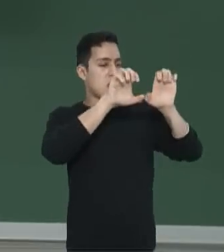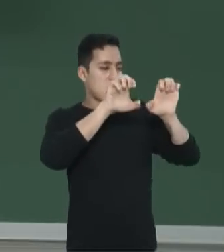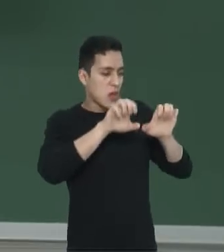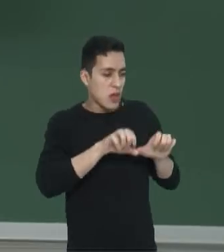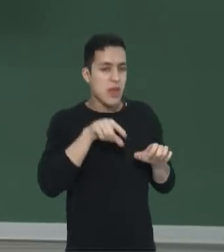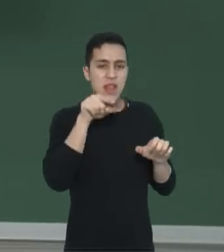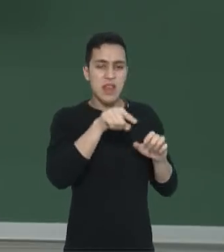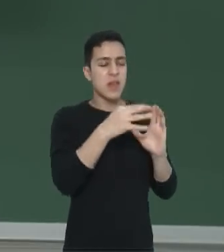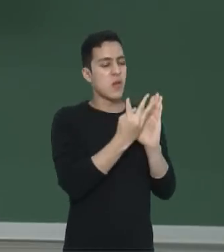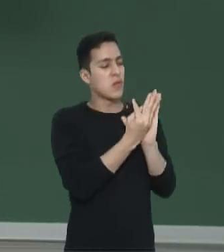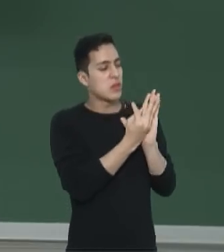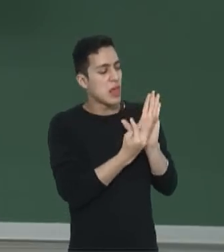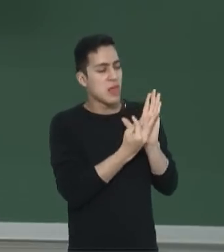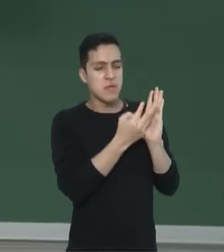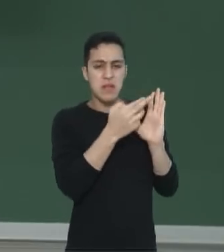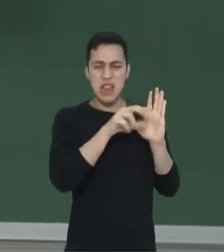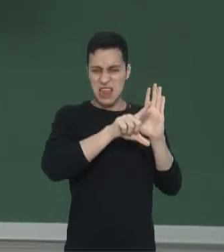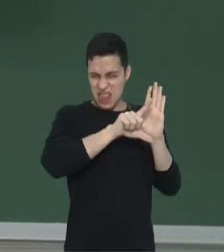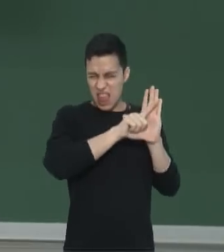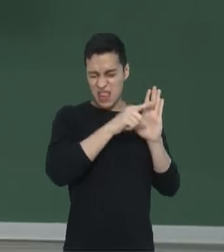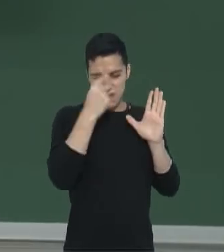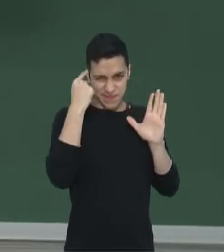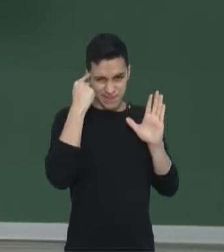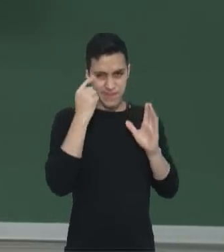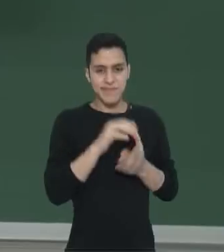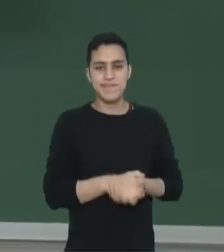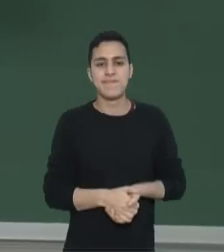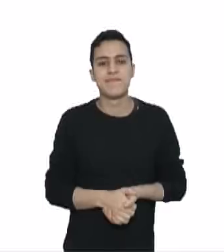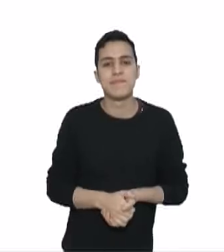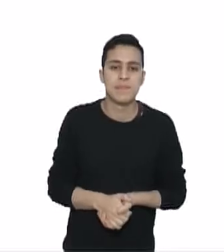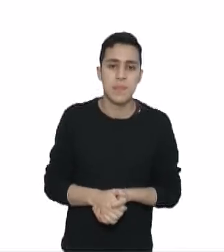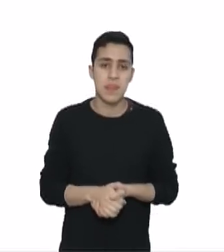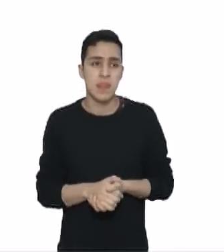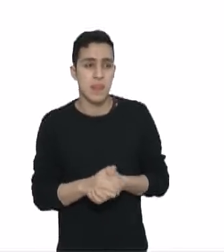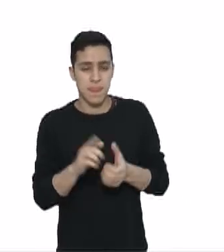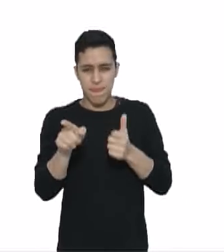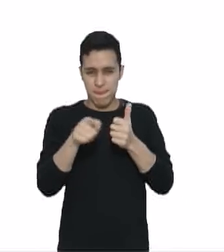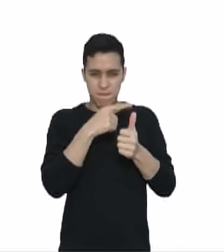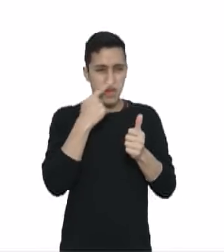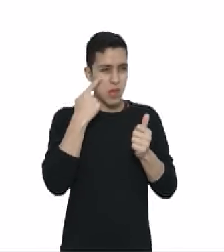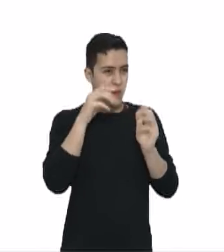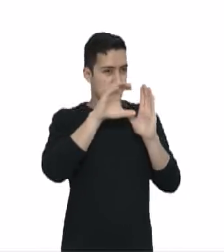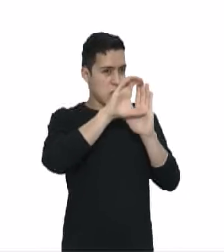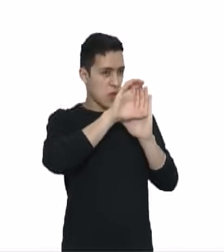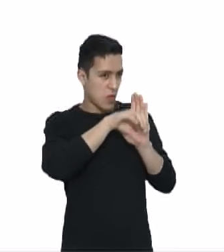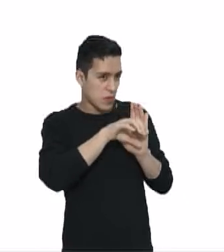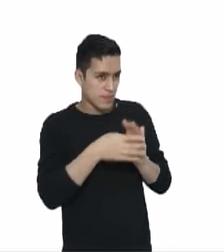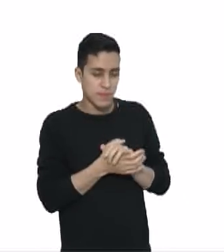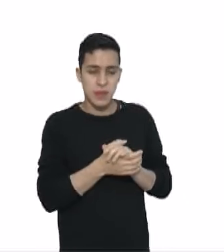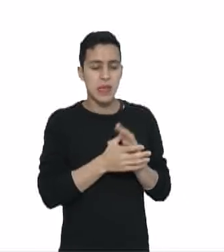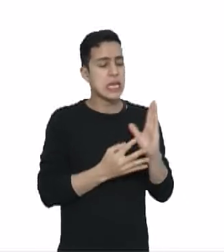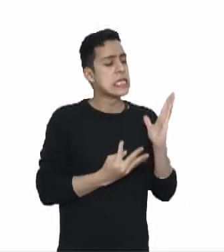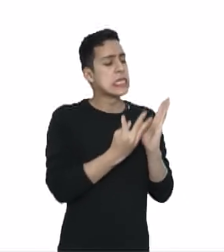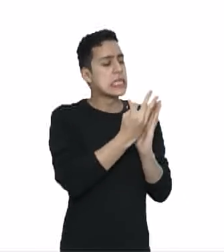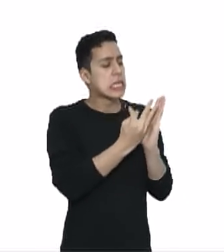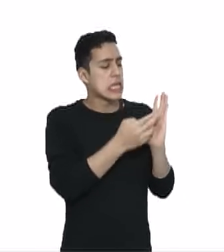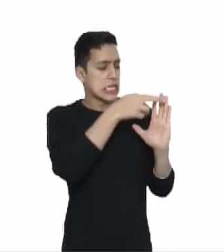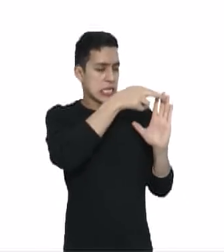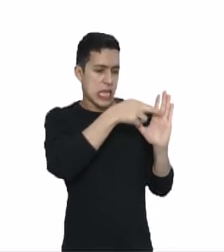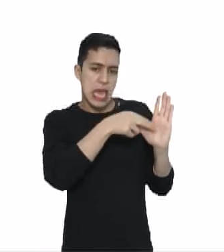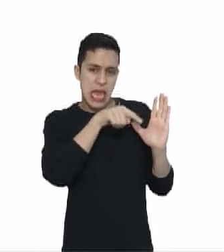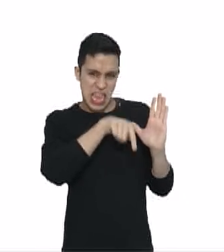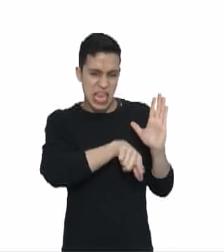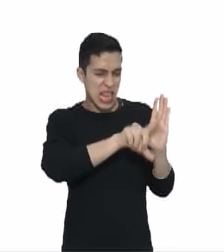o texto normativo, nesse caso, a lei. Antes, vamos a uma definição. Texto normativo é aquele